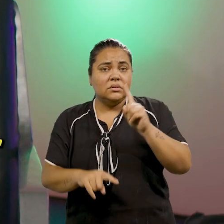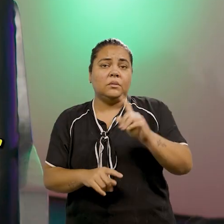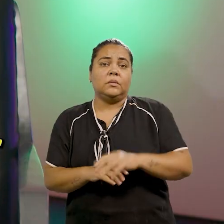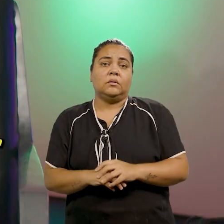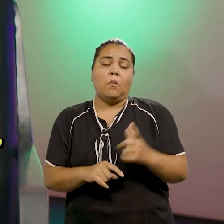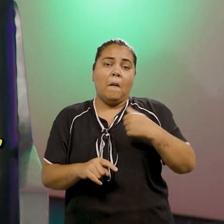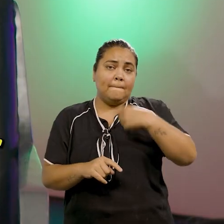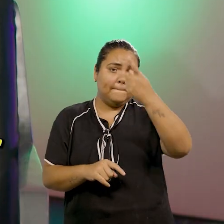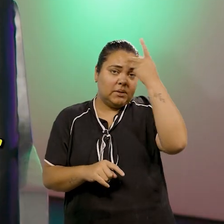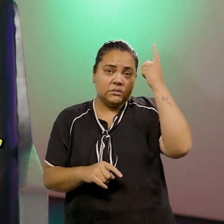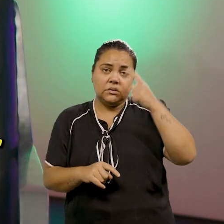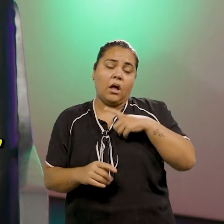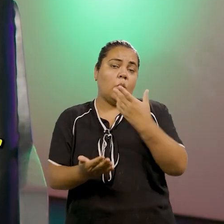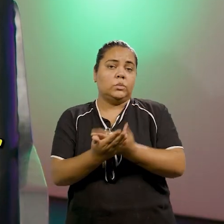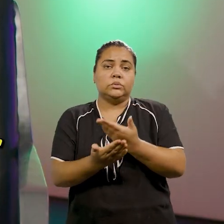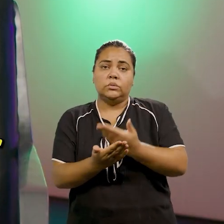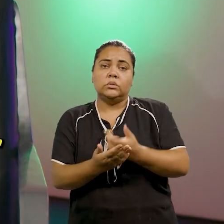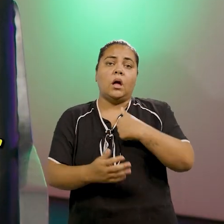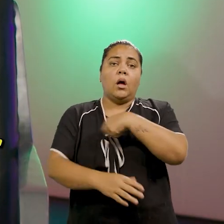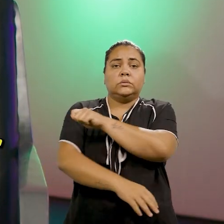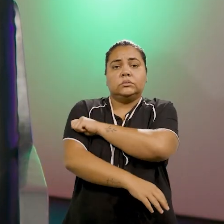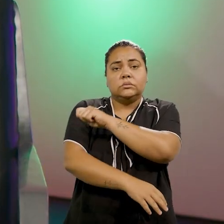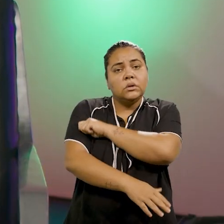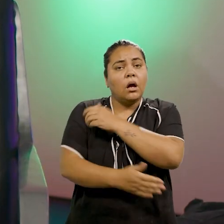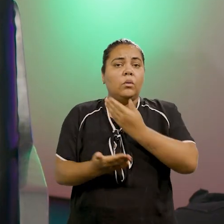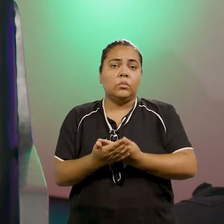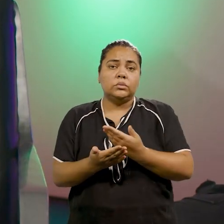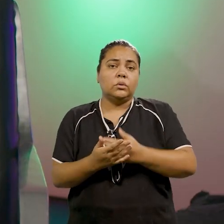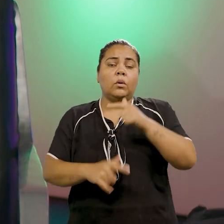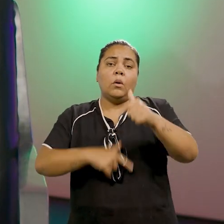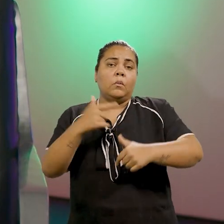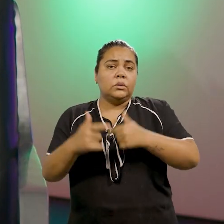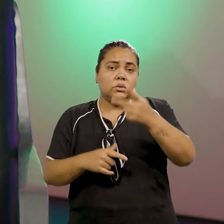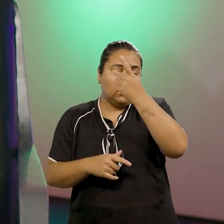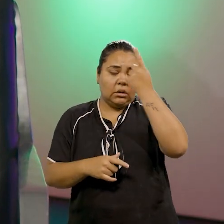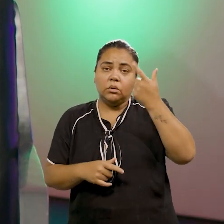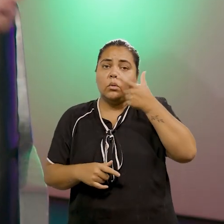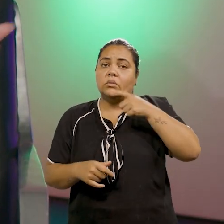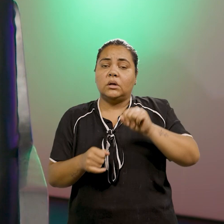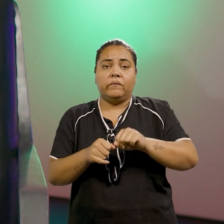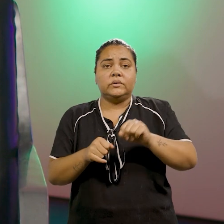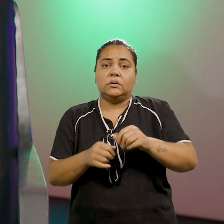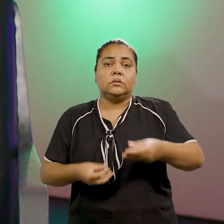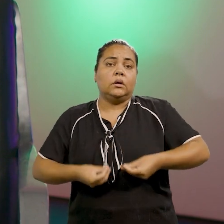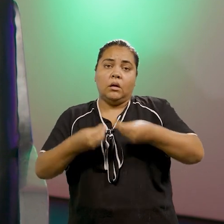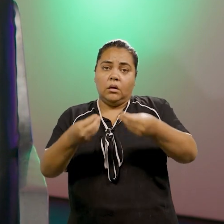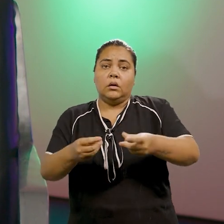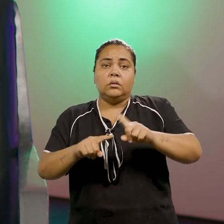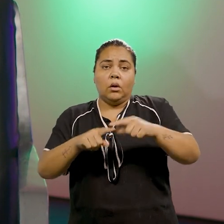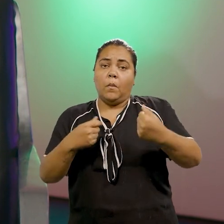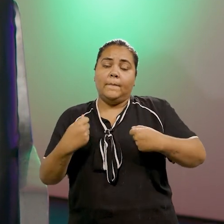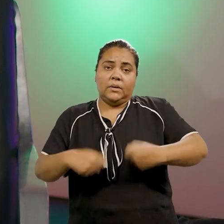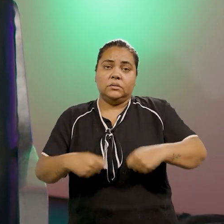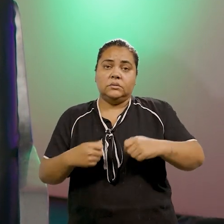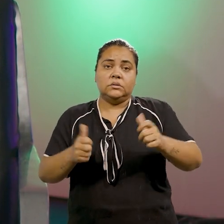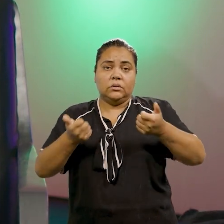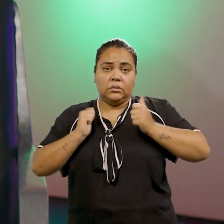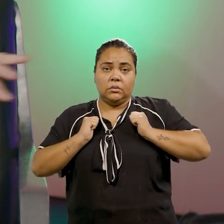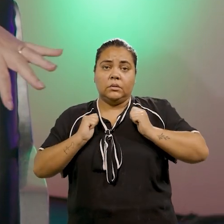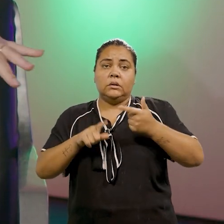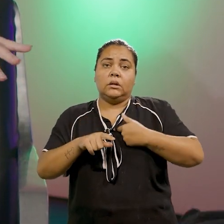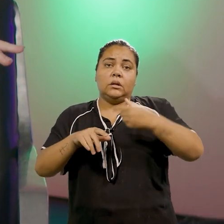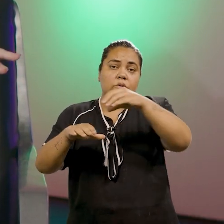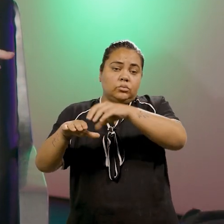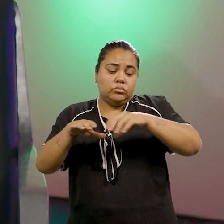vou trabalhar com uma pessoa, vou estudar com uma pessoa que não consegue fazer as mesmas entregas que eu. Então, essa pessoa automaticamente